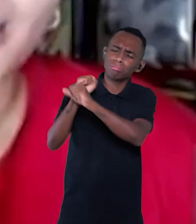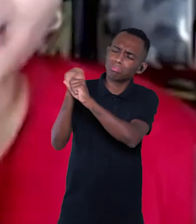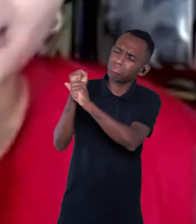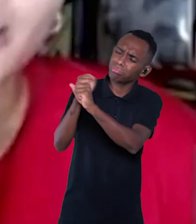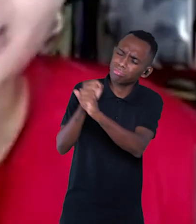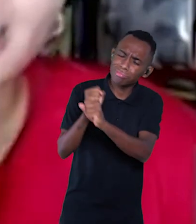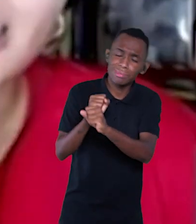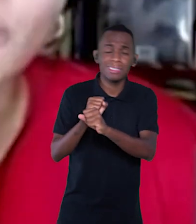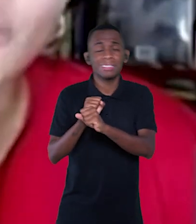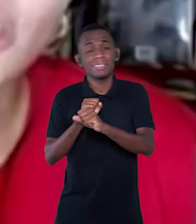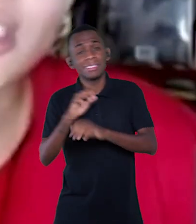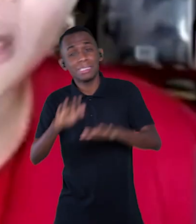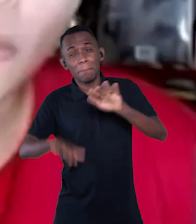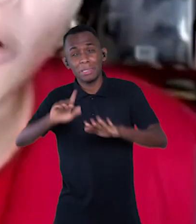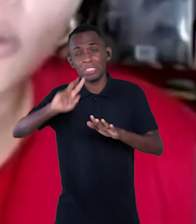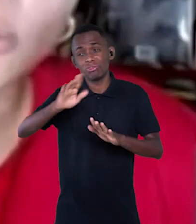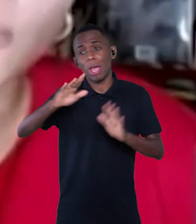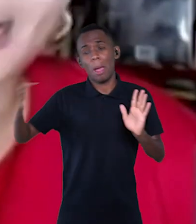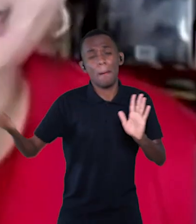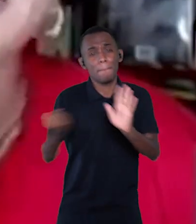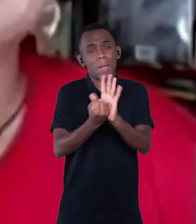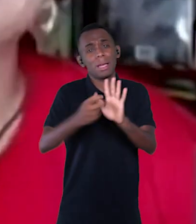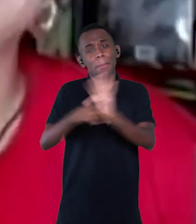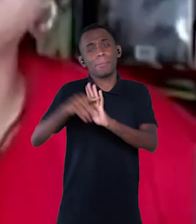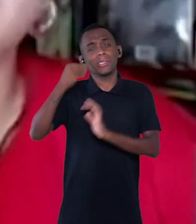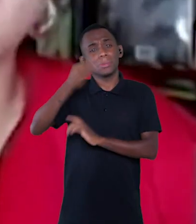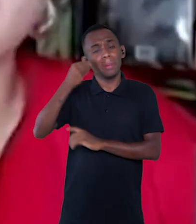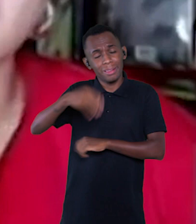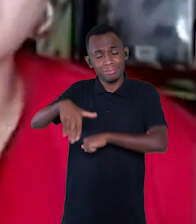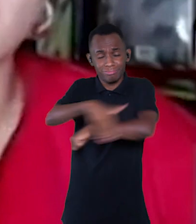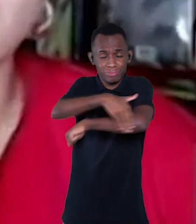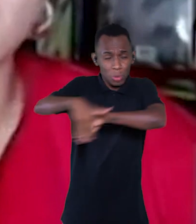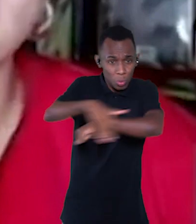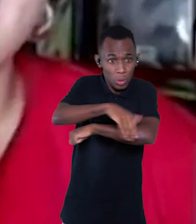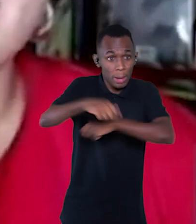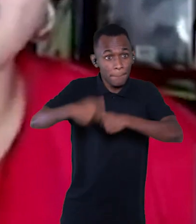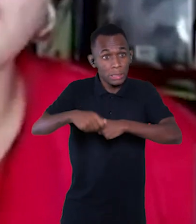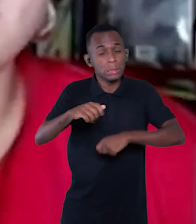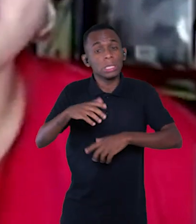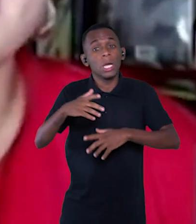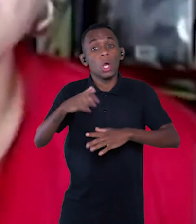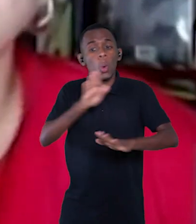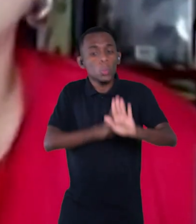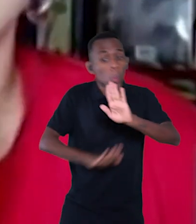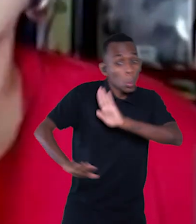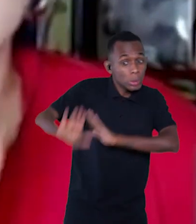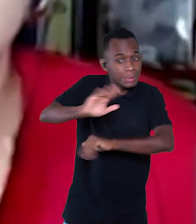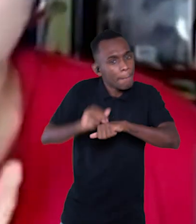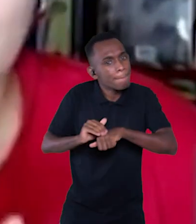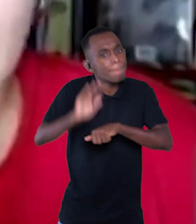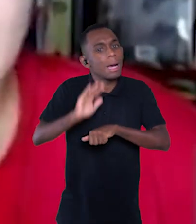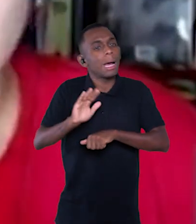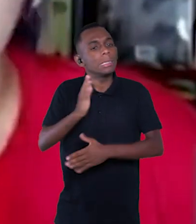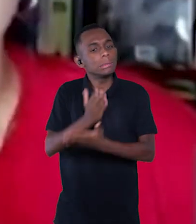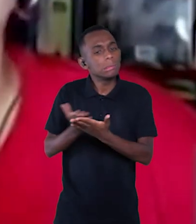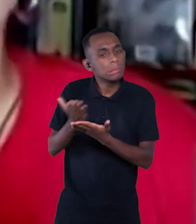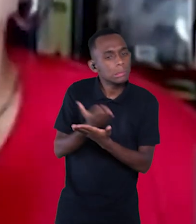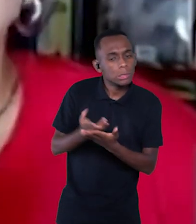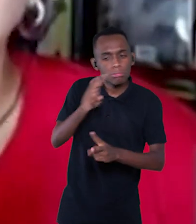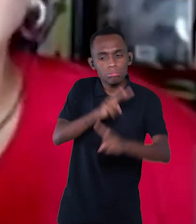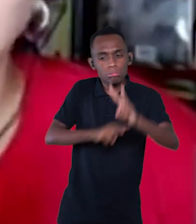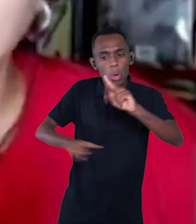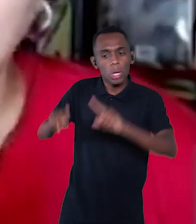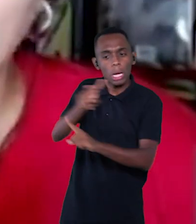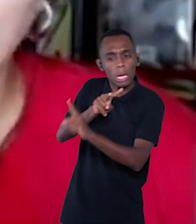rua já estão de tal modo marcadas pela vivência na rua que a gente precisa ter muito mais cuidado